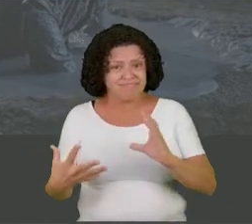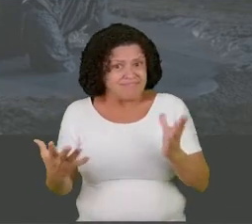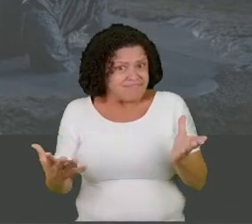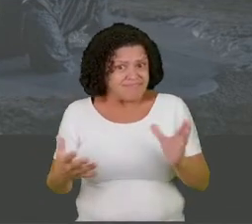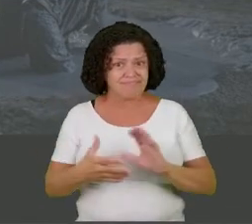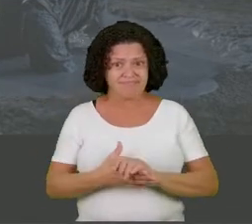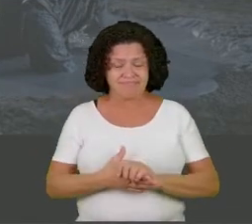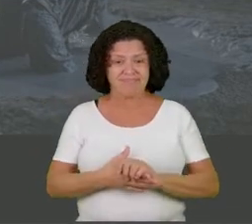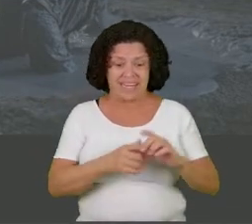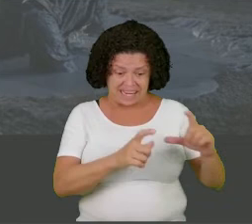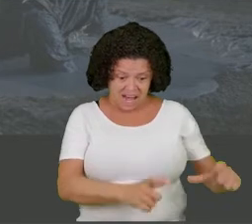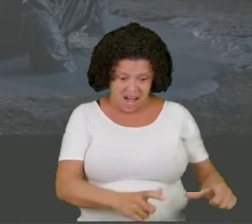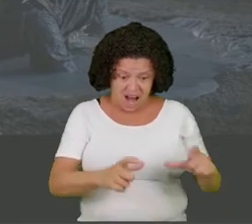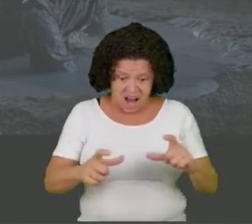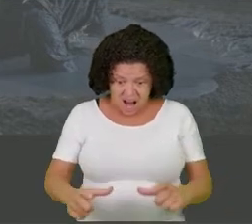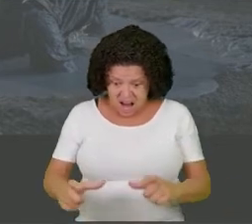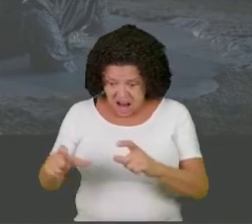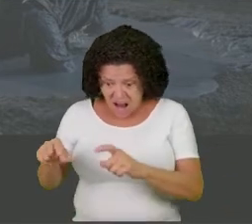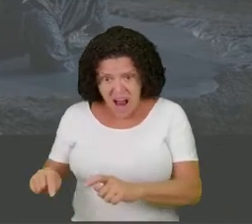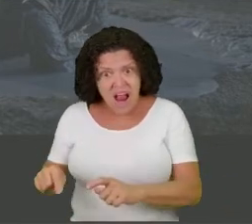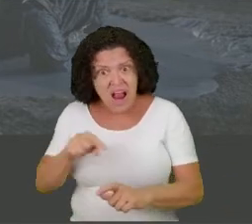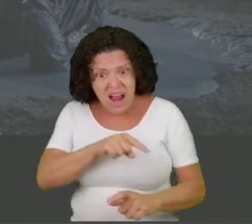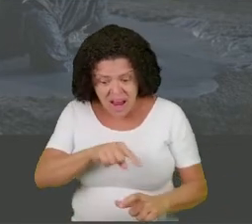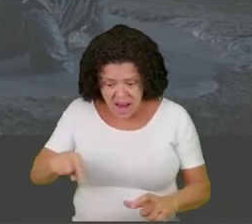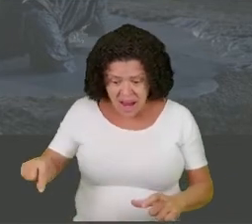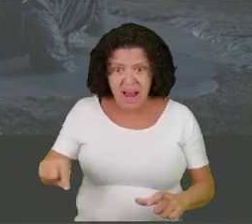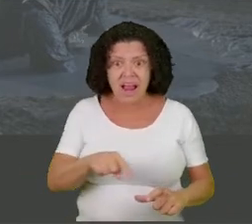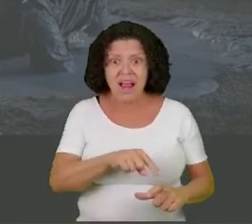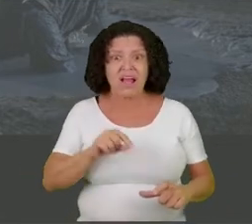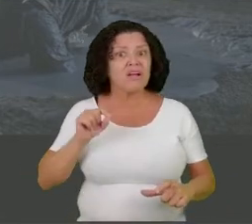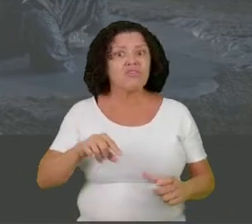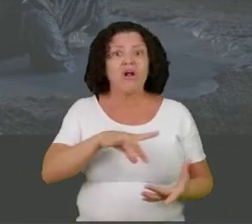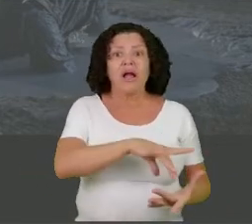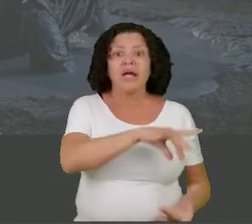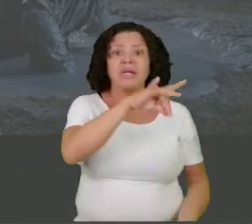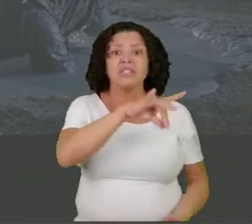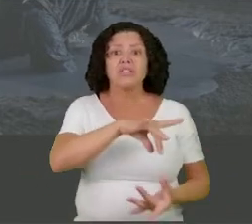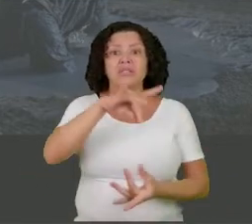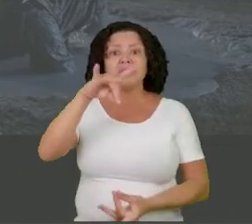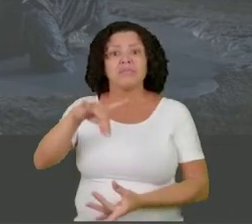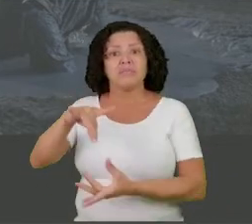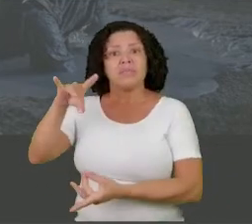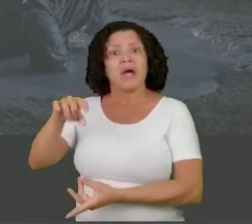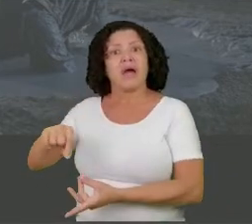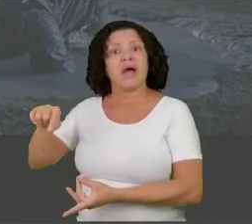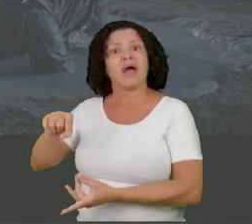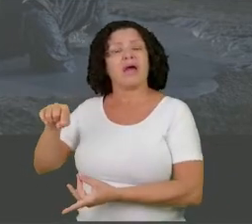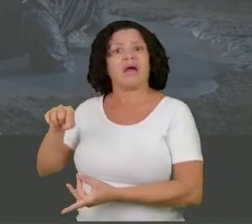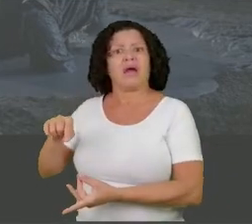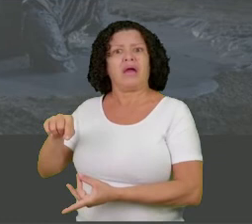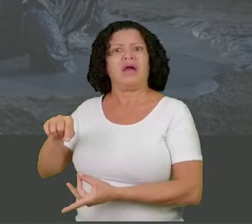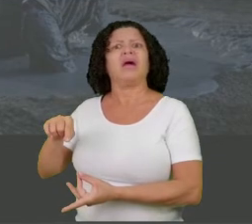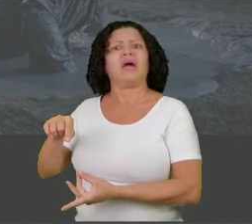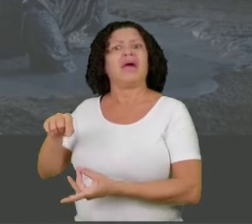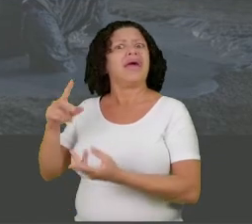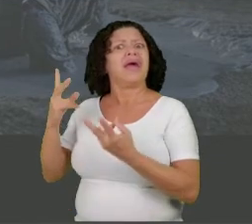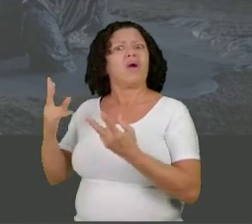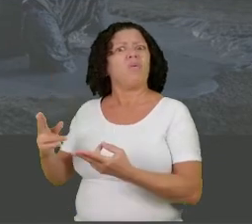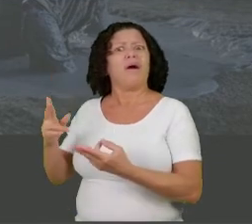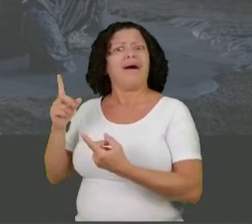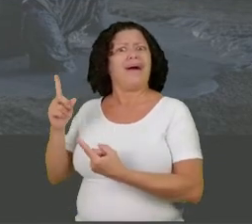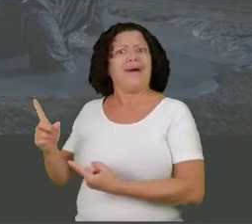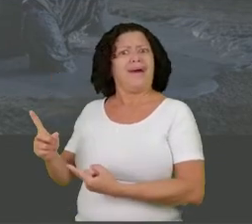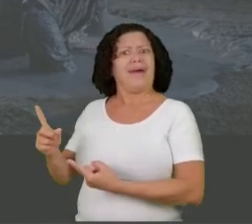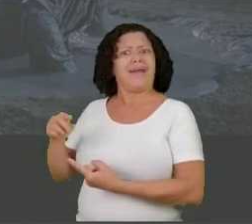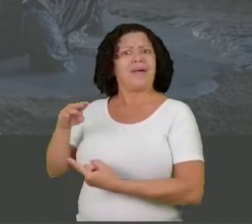com essa mesma característica. Ambiente esse formado por espíritos